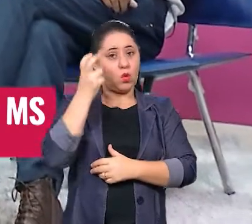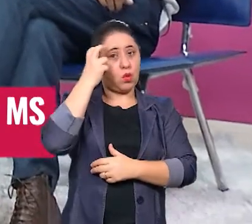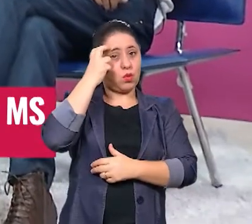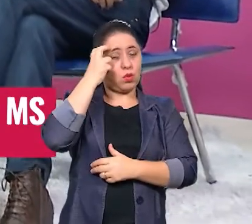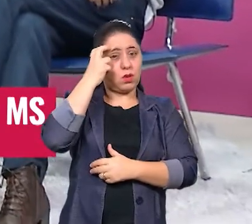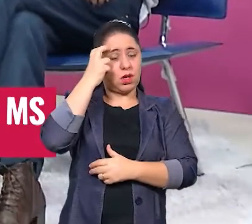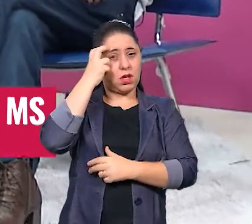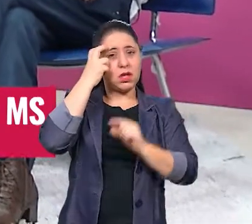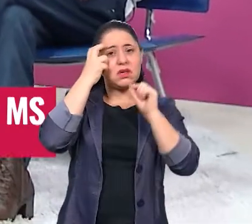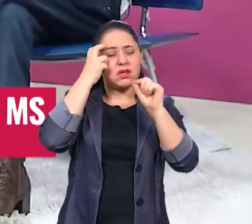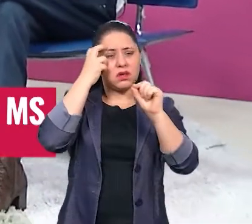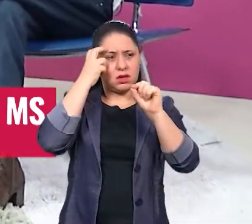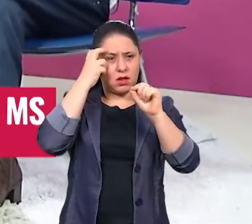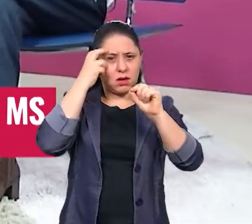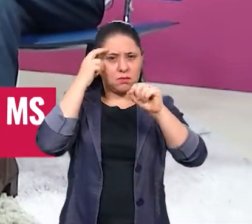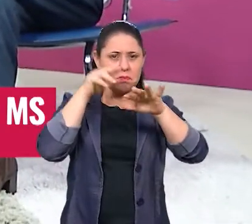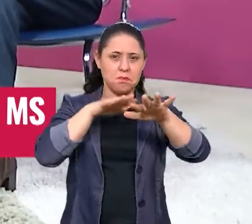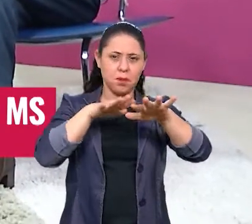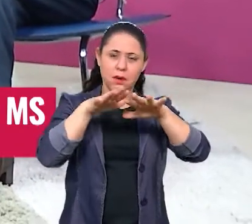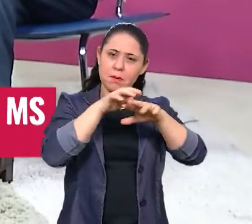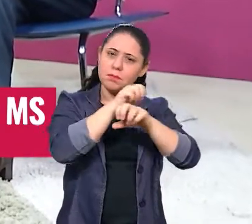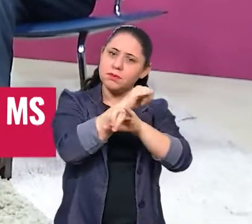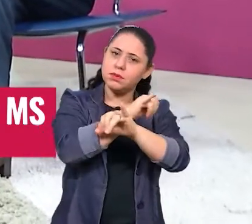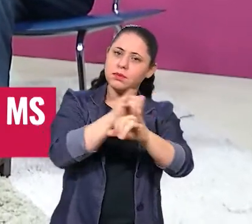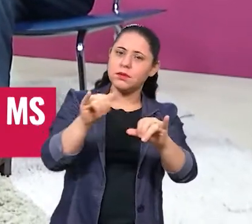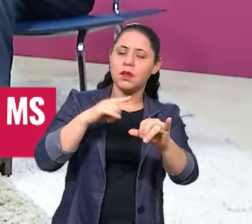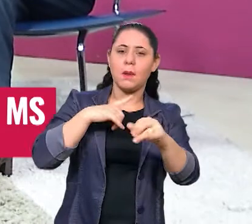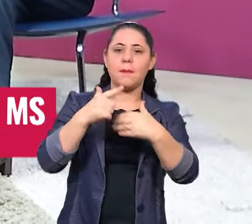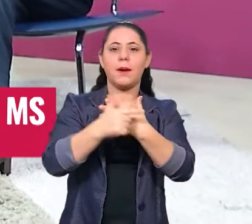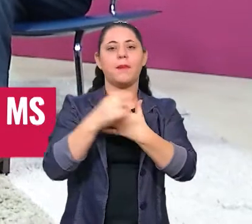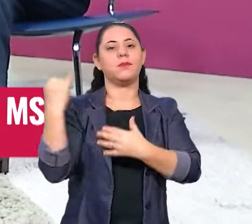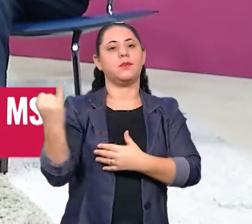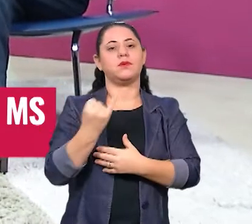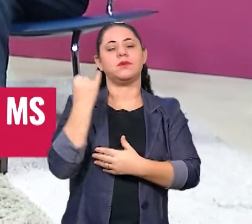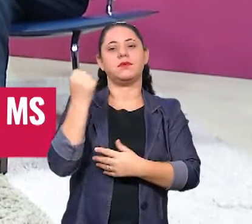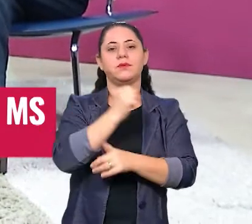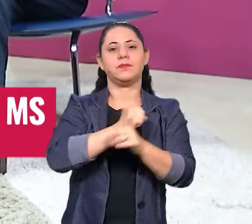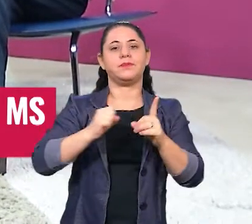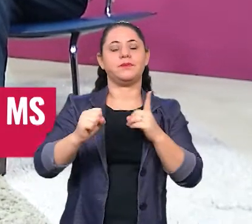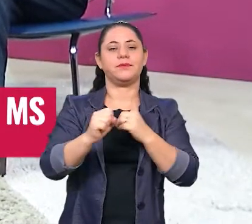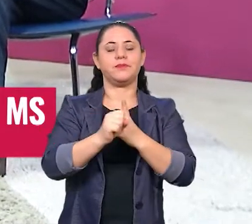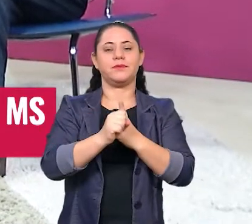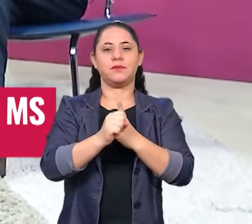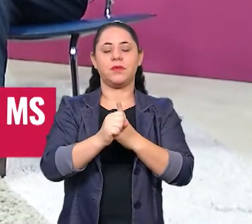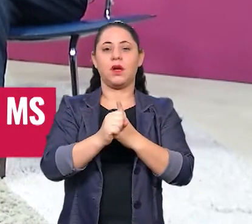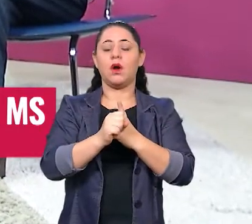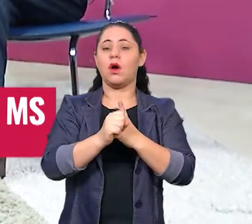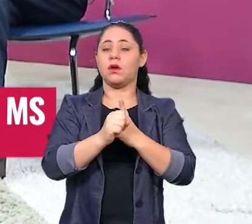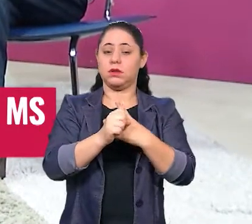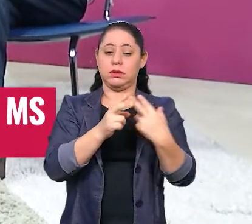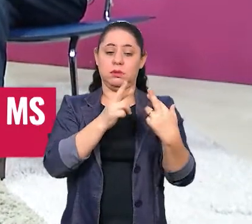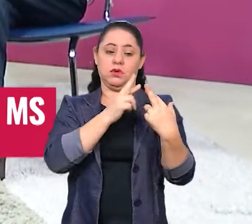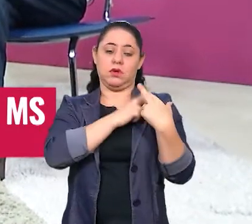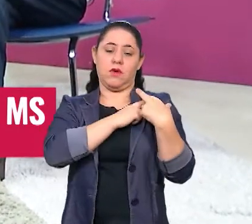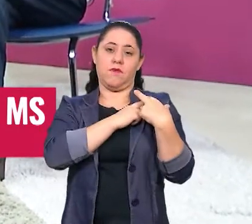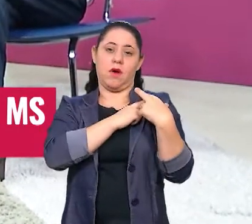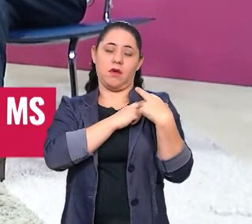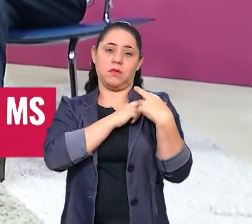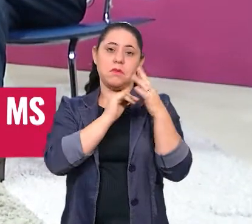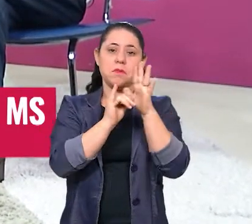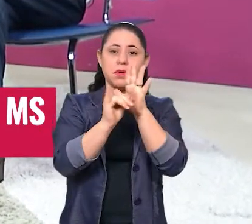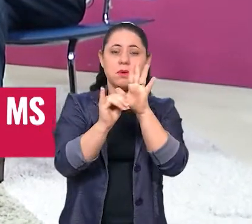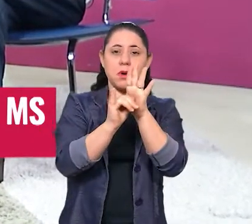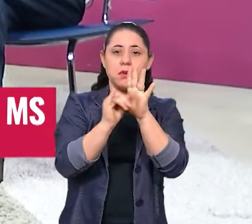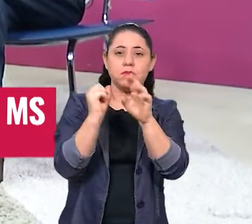na cultura. A cultura que, em suas manifestações, tem um papel fundamental na sociedade. São responsáveis pela formação